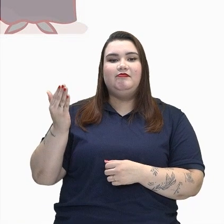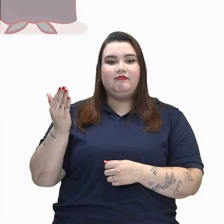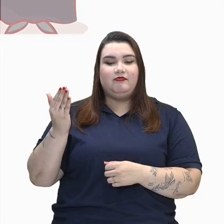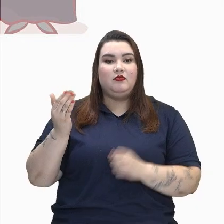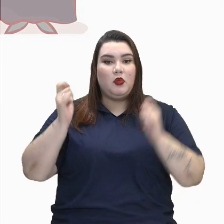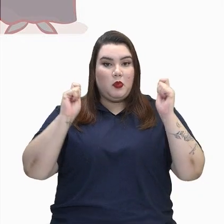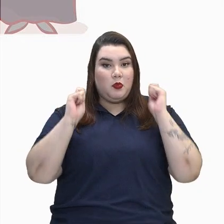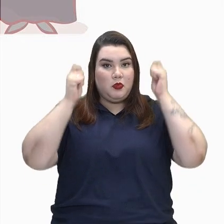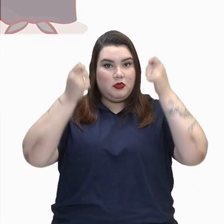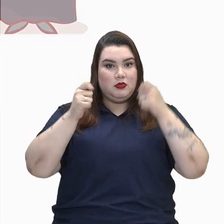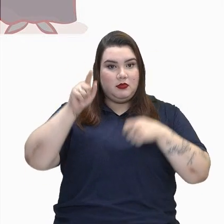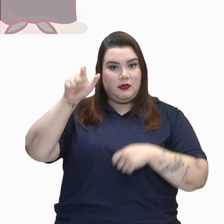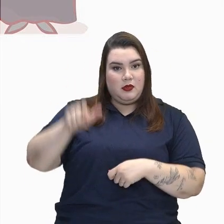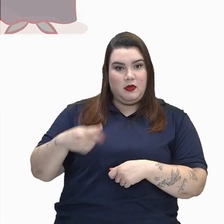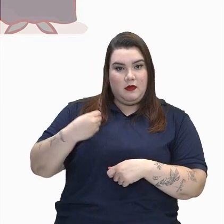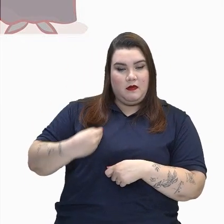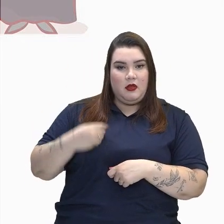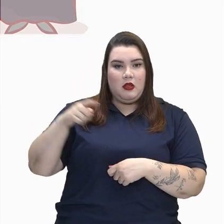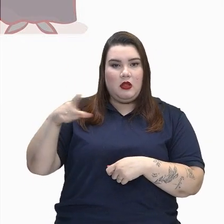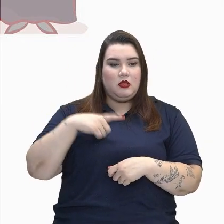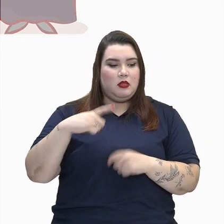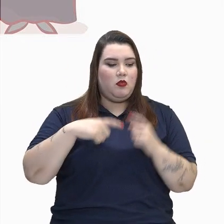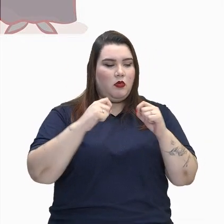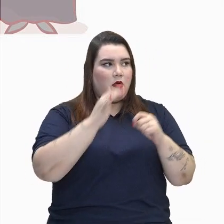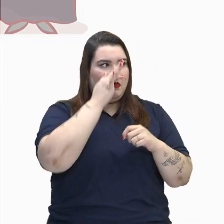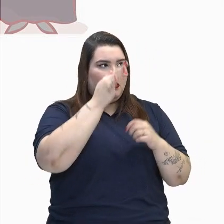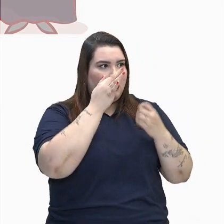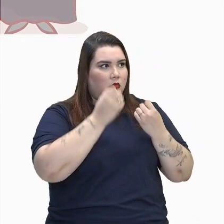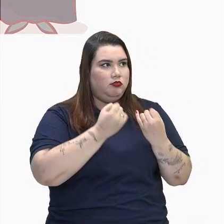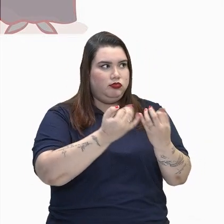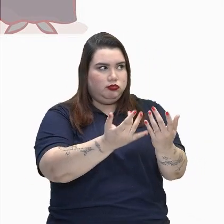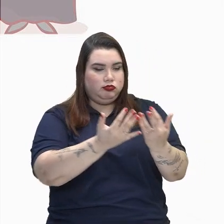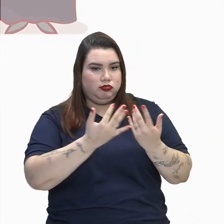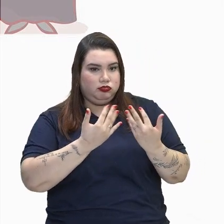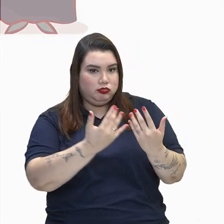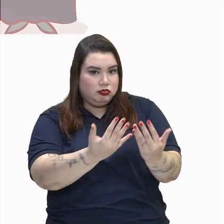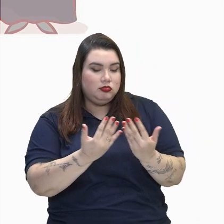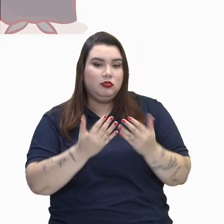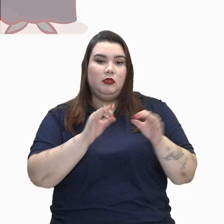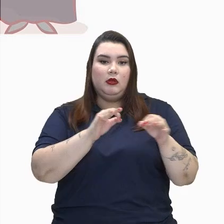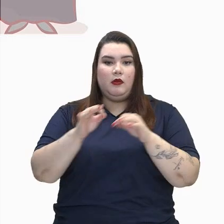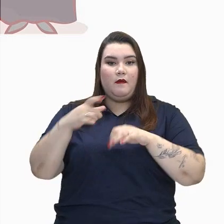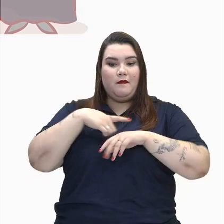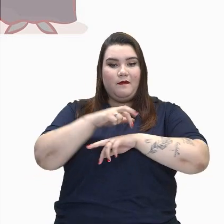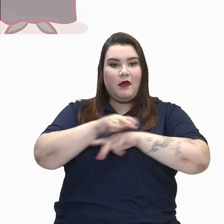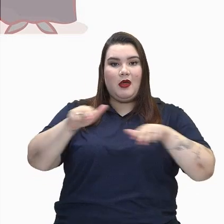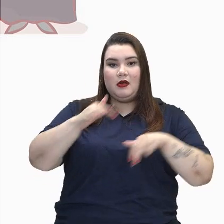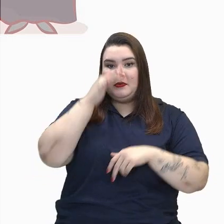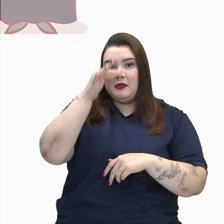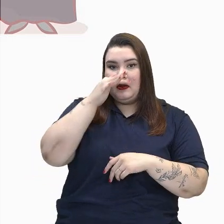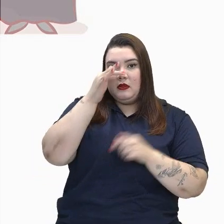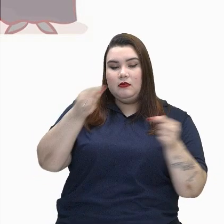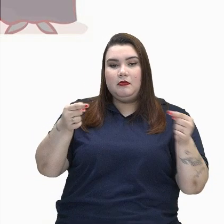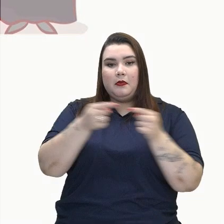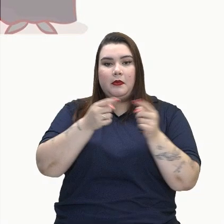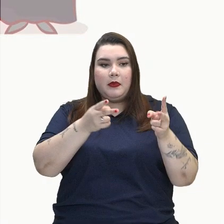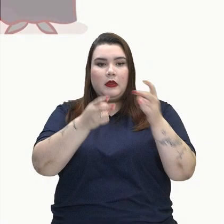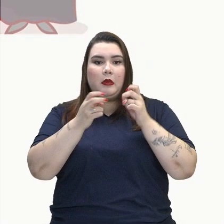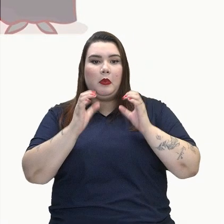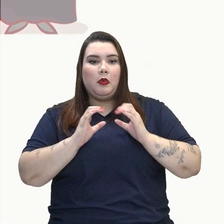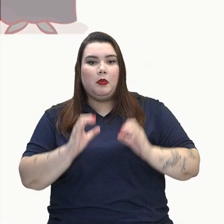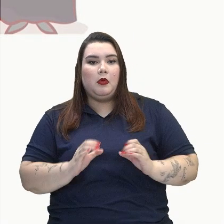onde ele vivia, Mendel realizava o cruzamento entre diversas plantas e observava o comportamento